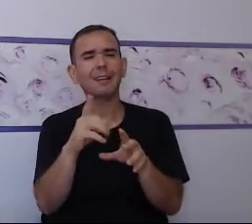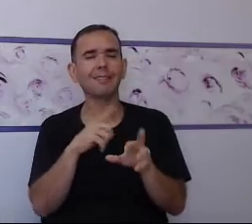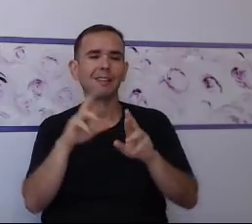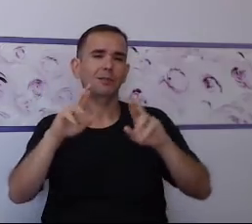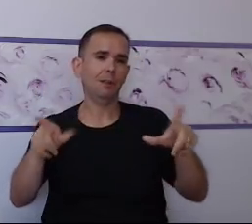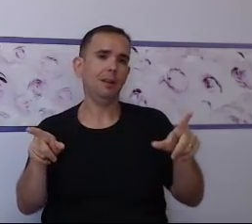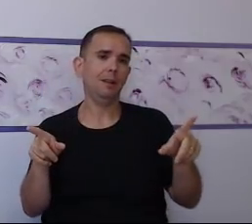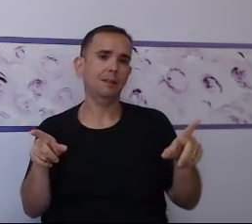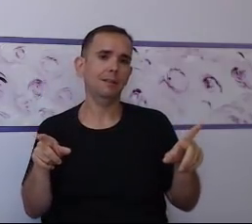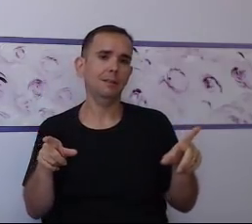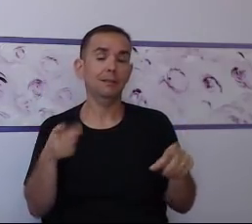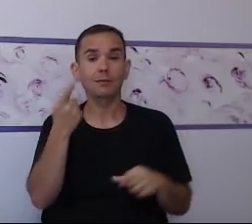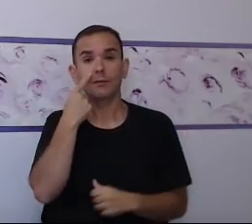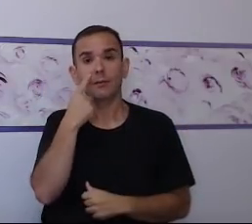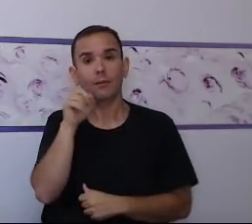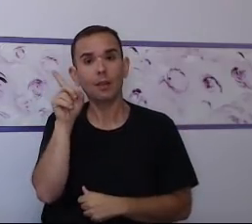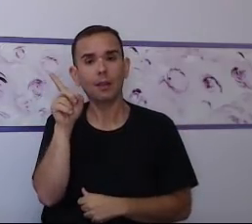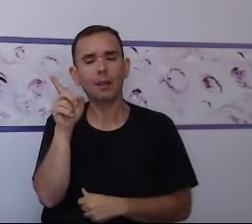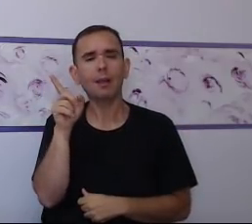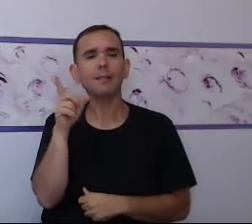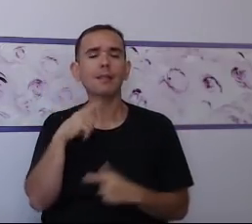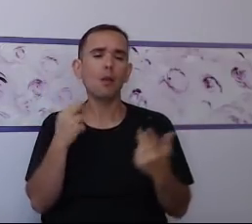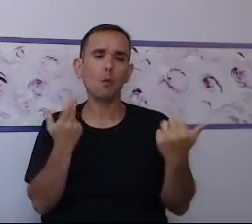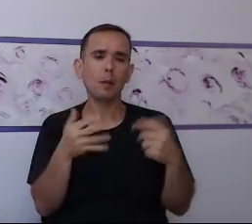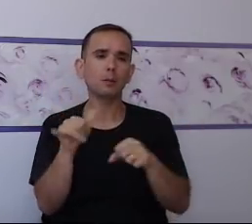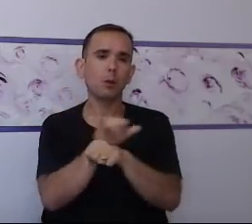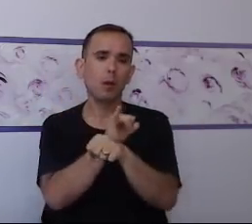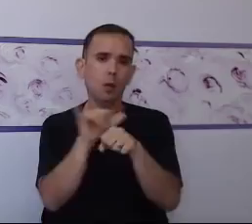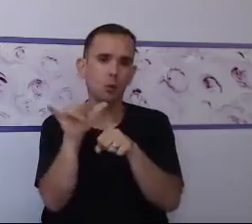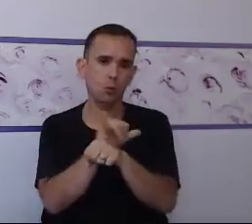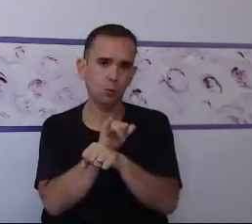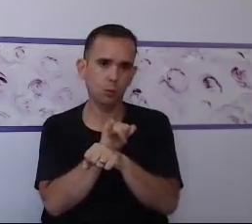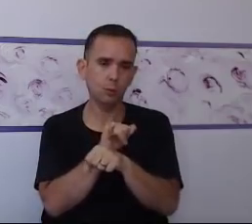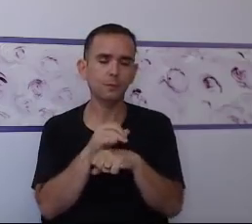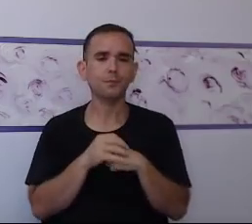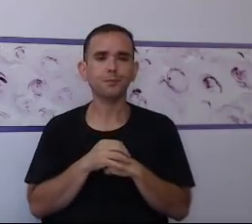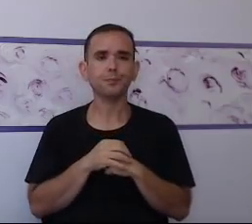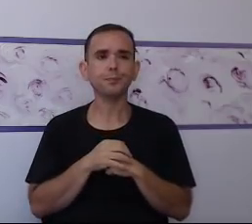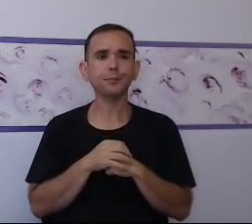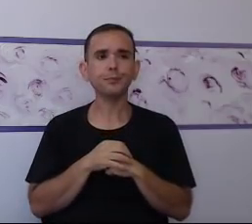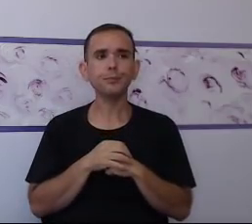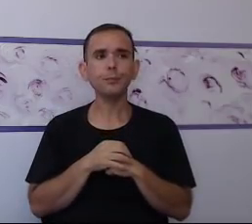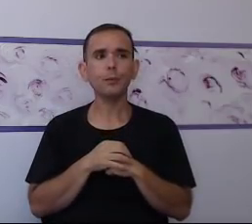diferente, olha. A gente já traz o mesmo recurso, né?